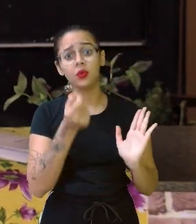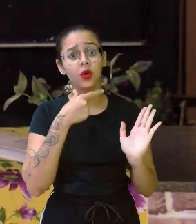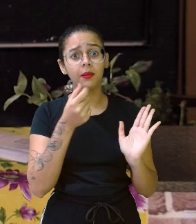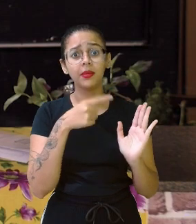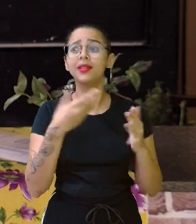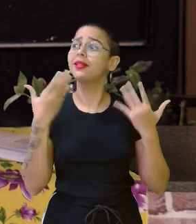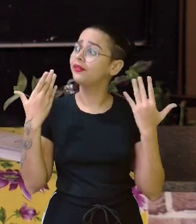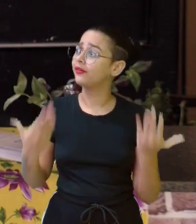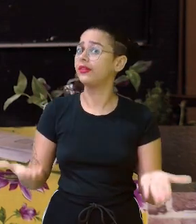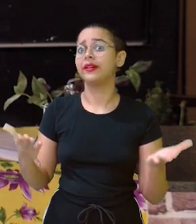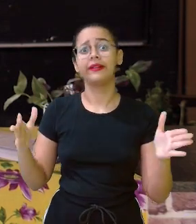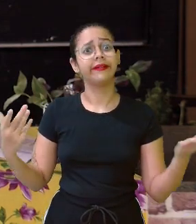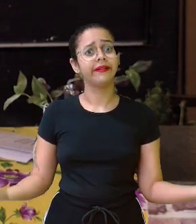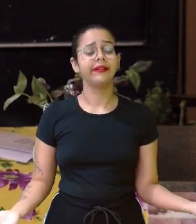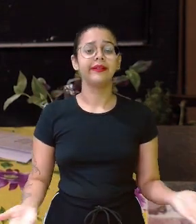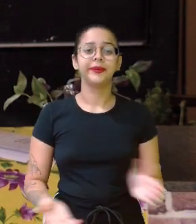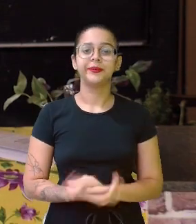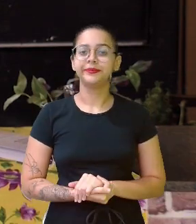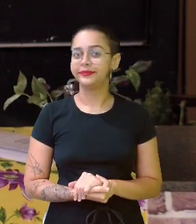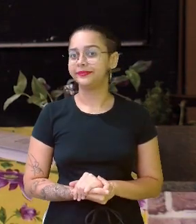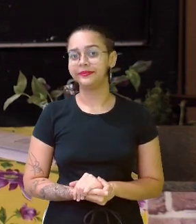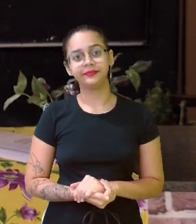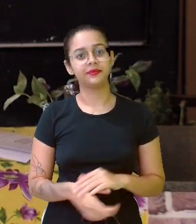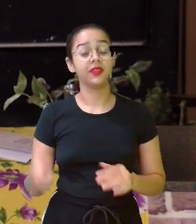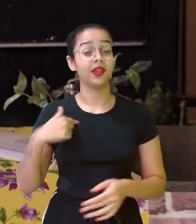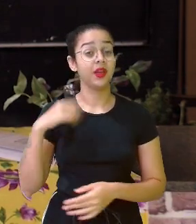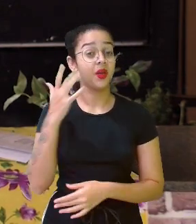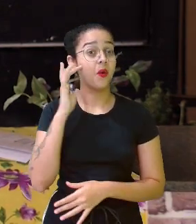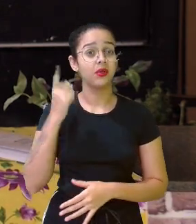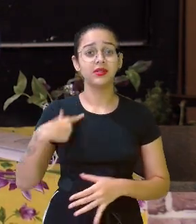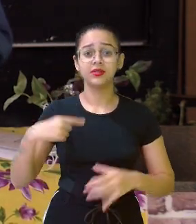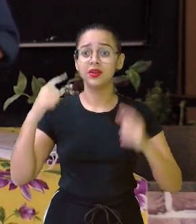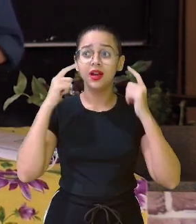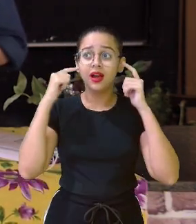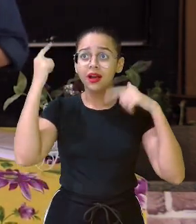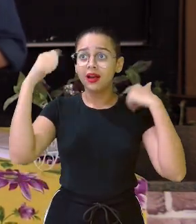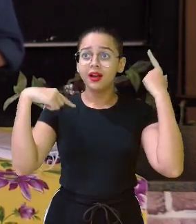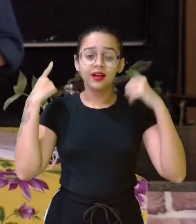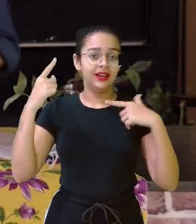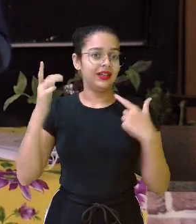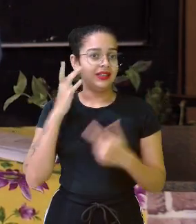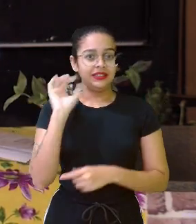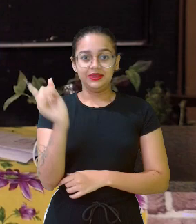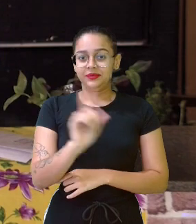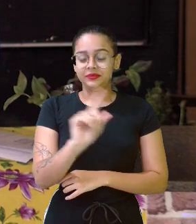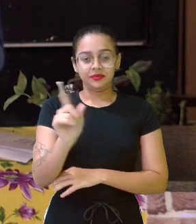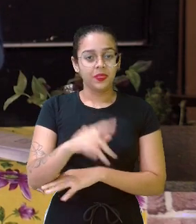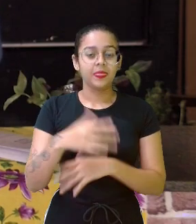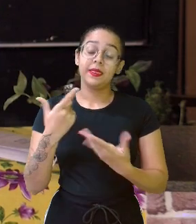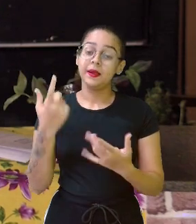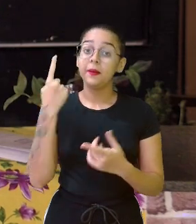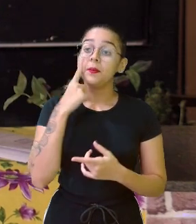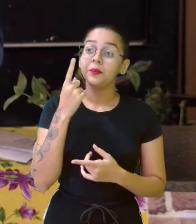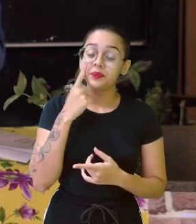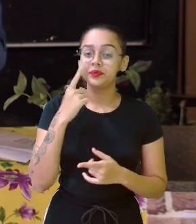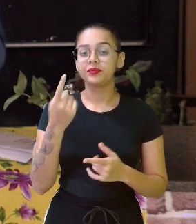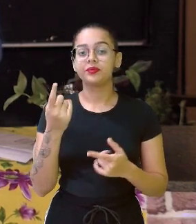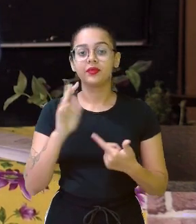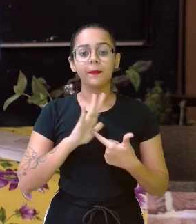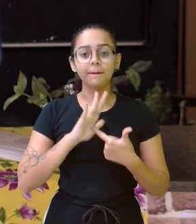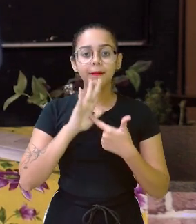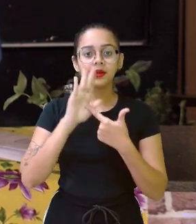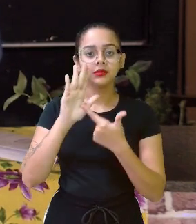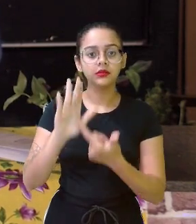vendo? É, olha aqui, Sinara. Eu acho que eu não tô com a cabeça boa, eu não, acho, viu? Que você não tá, não, viu? Porque veja só,